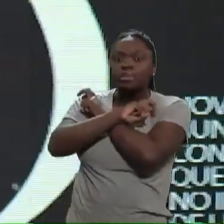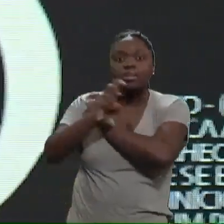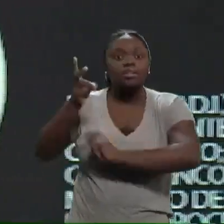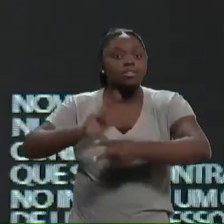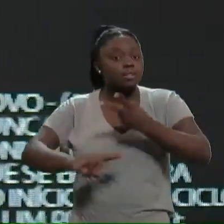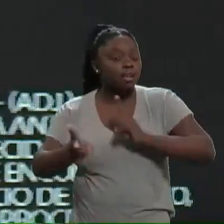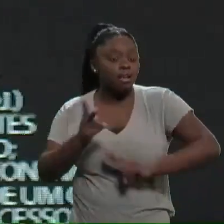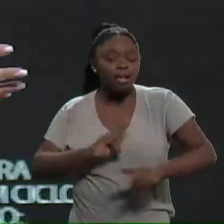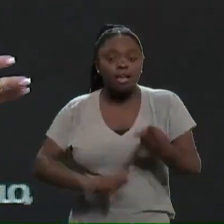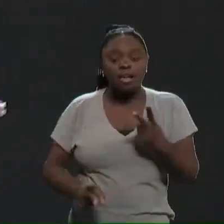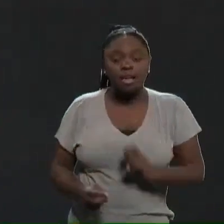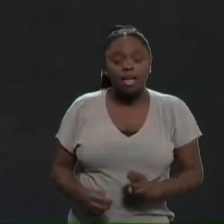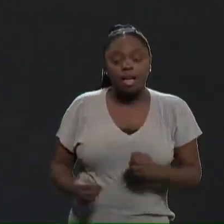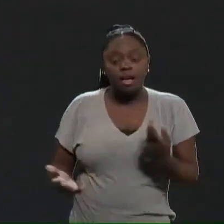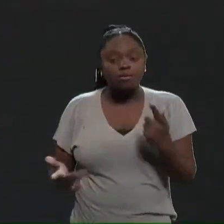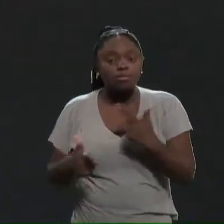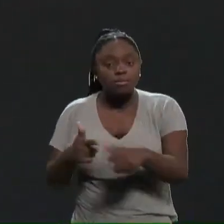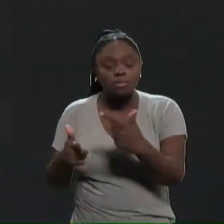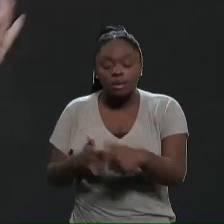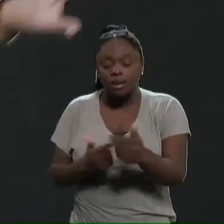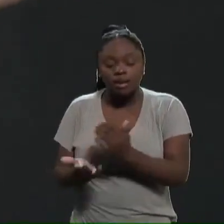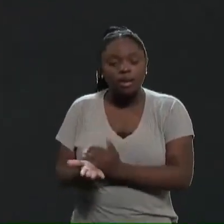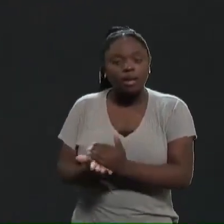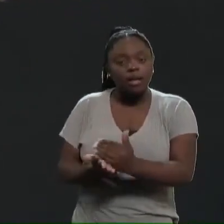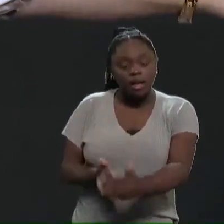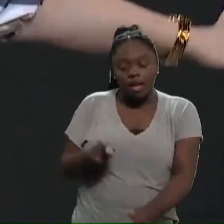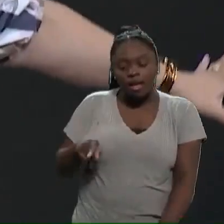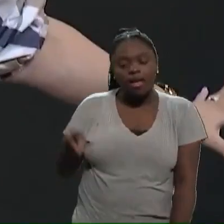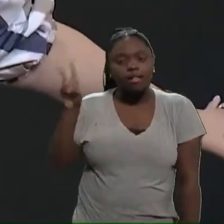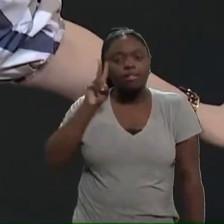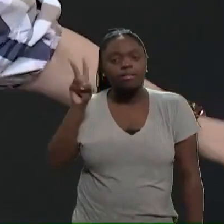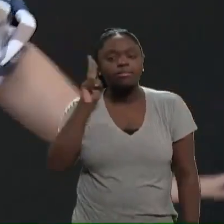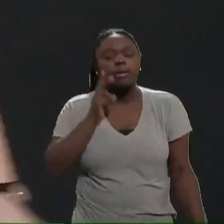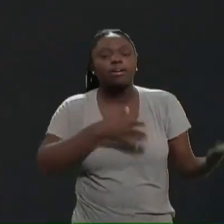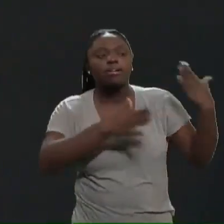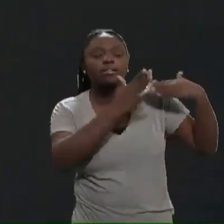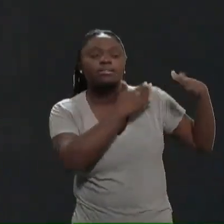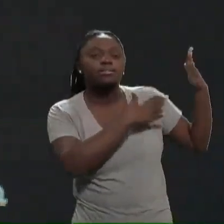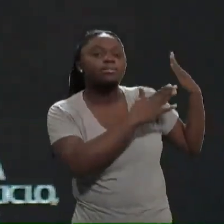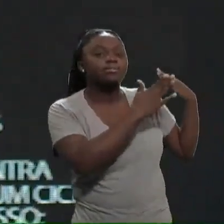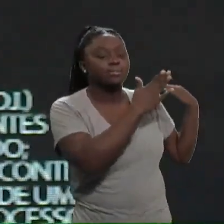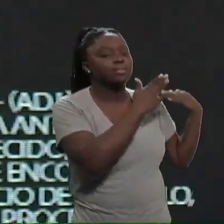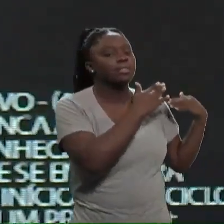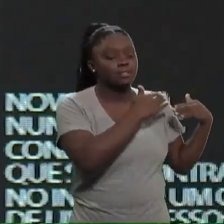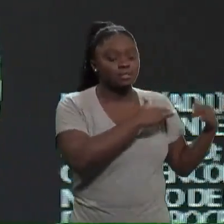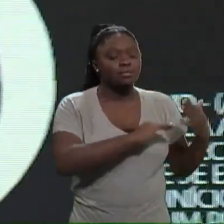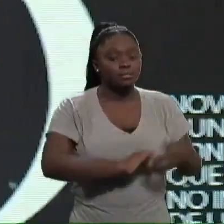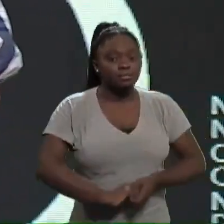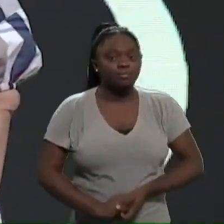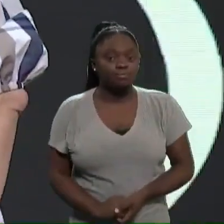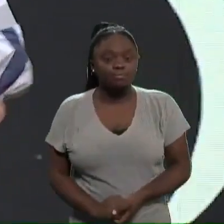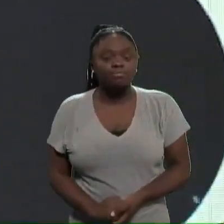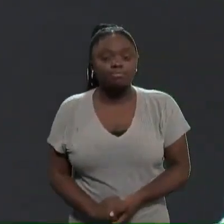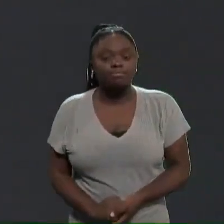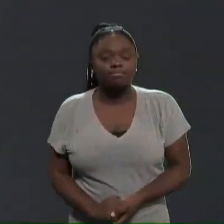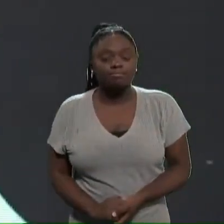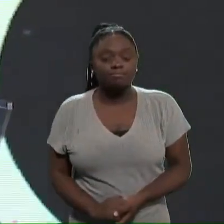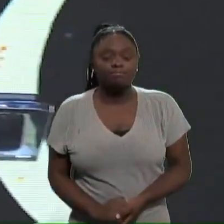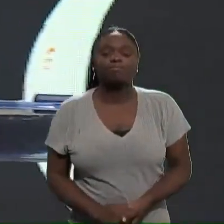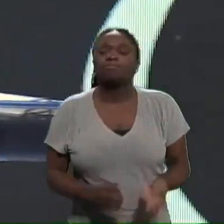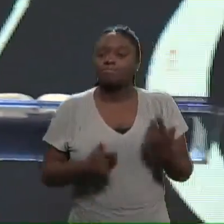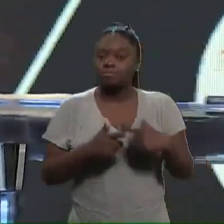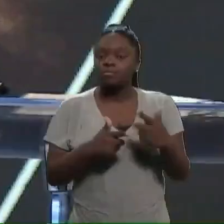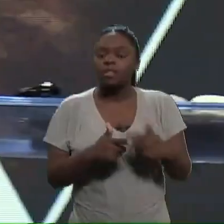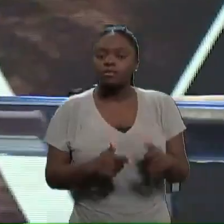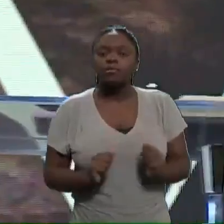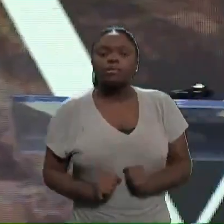Toda vez que alguma coisa dava errado, eles lembravam da condição que um dia eles estiveram. Esse é o problema